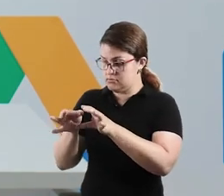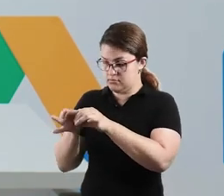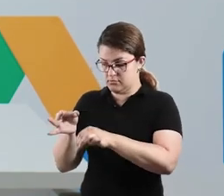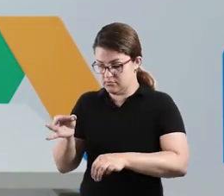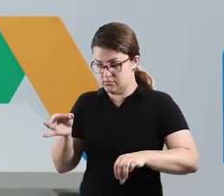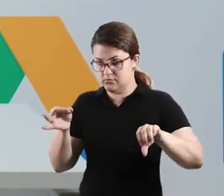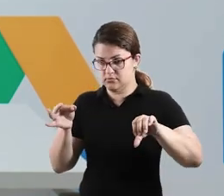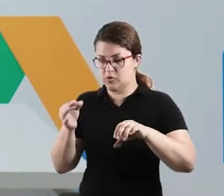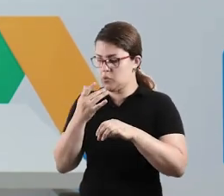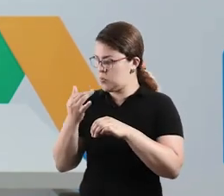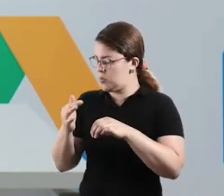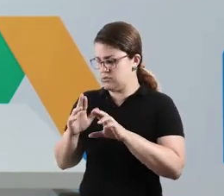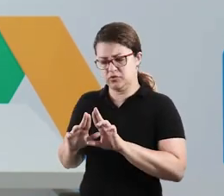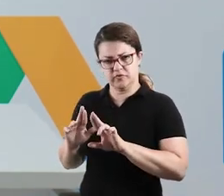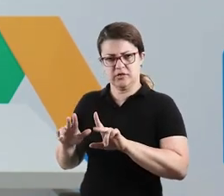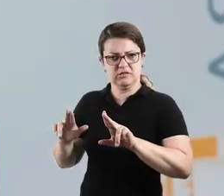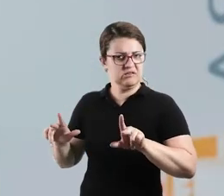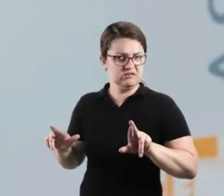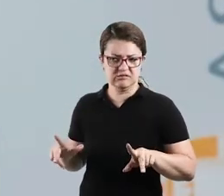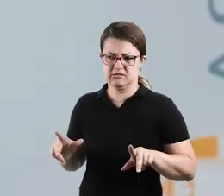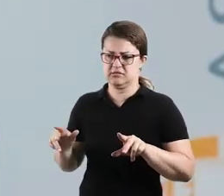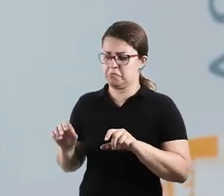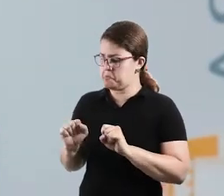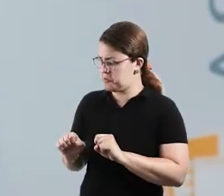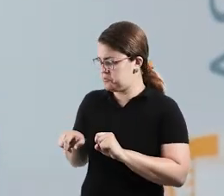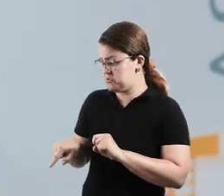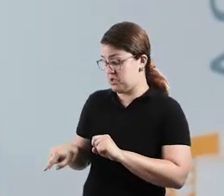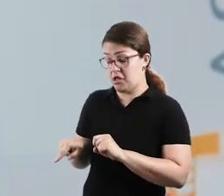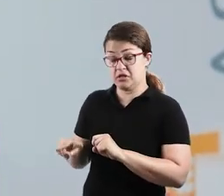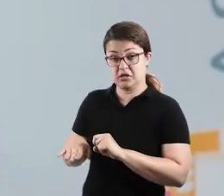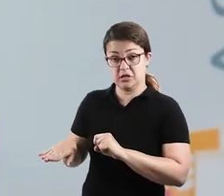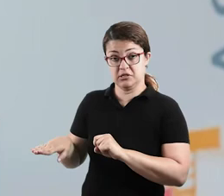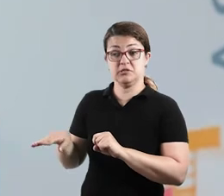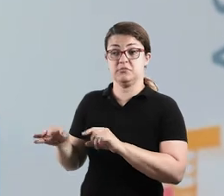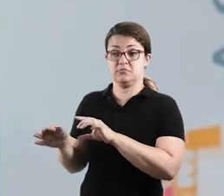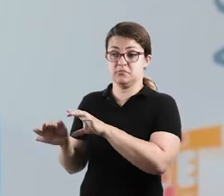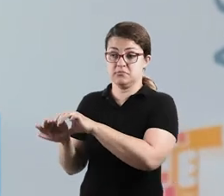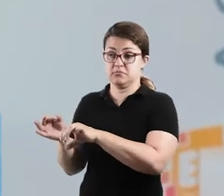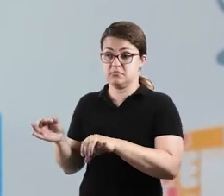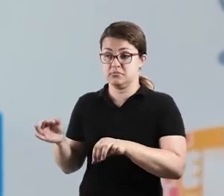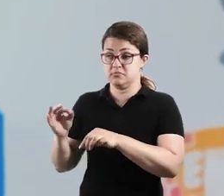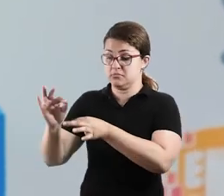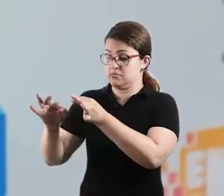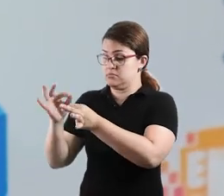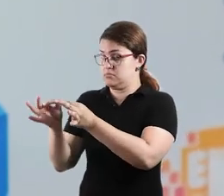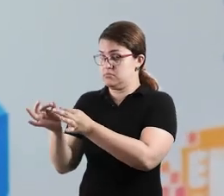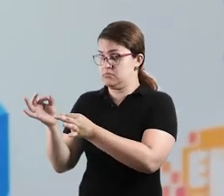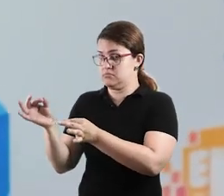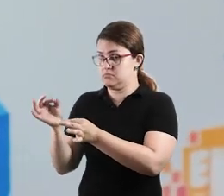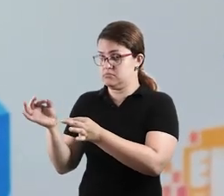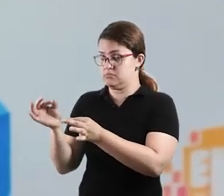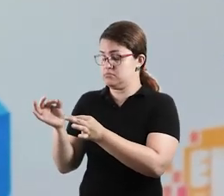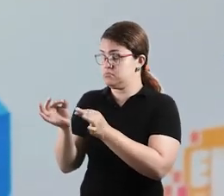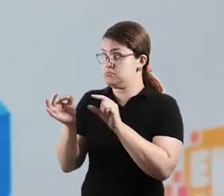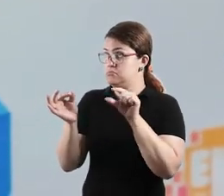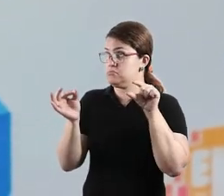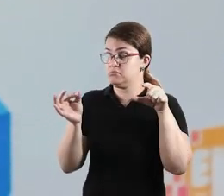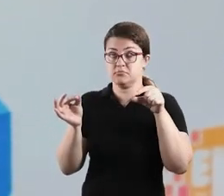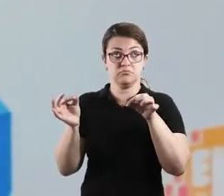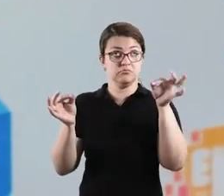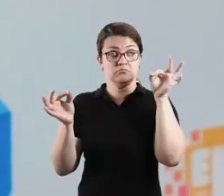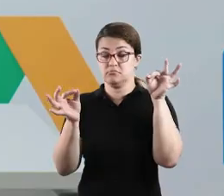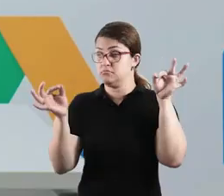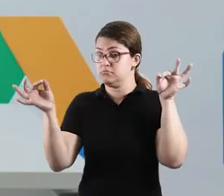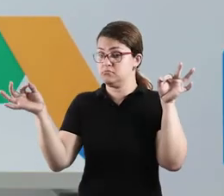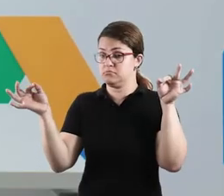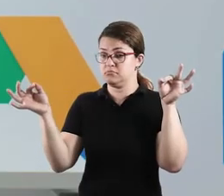de cores variadas. Pode deixar que ele coloque e aí você vai amarrar a outra ponta em algum lugar na sua